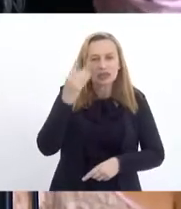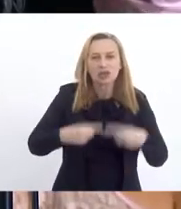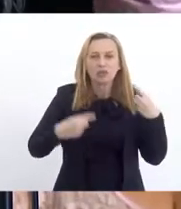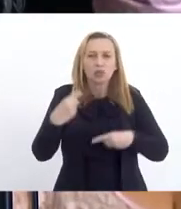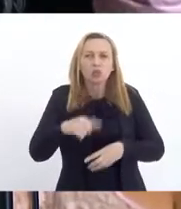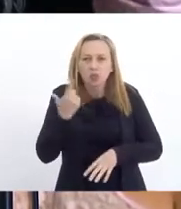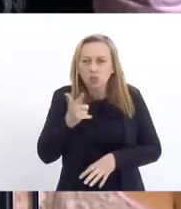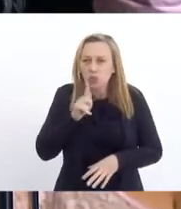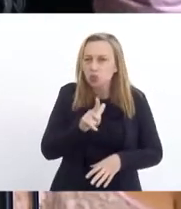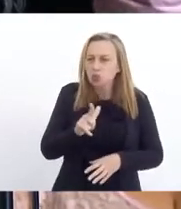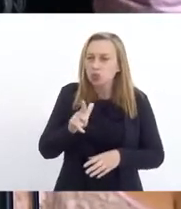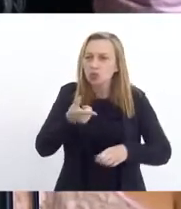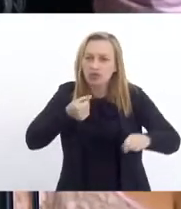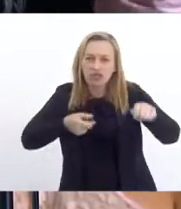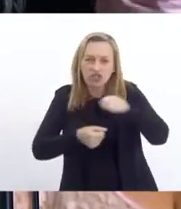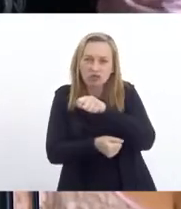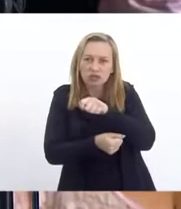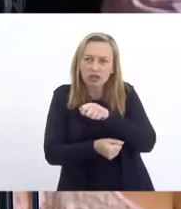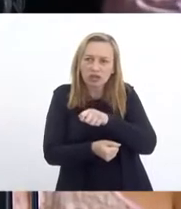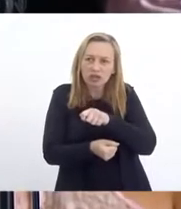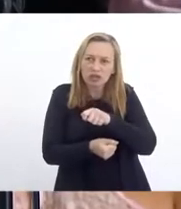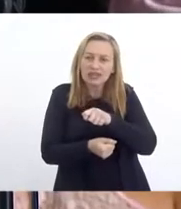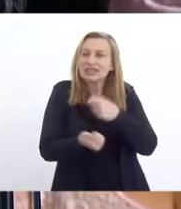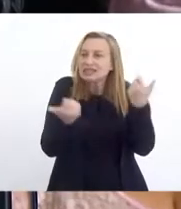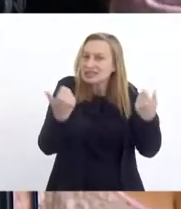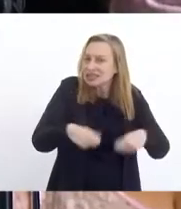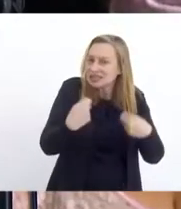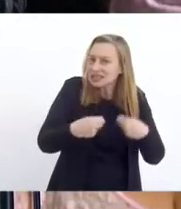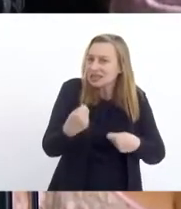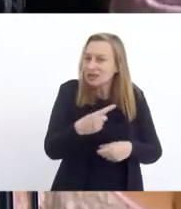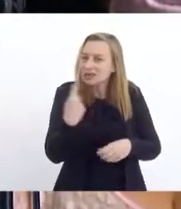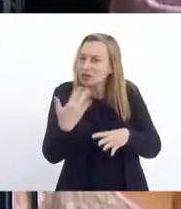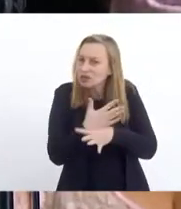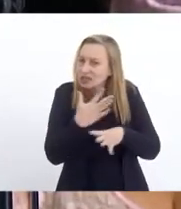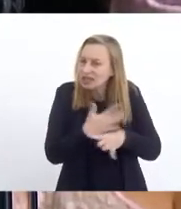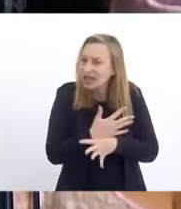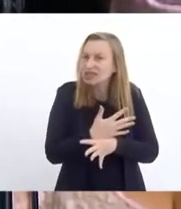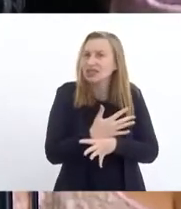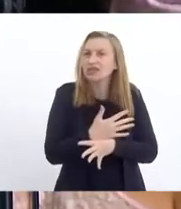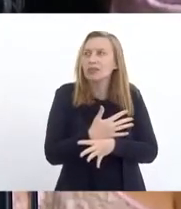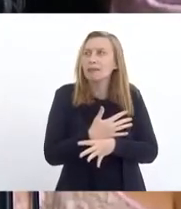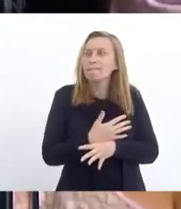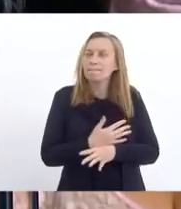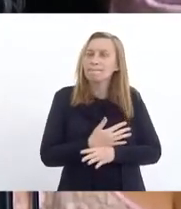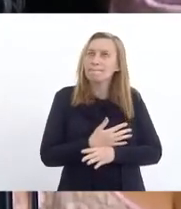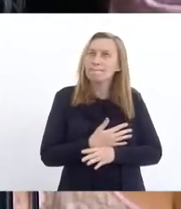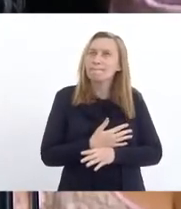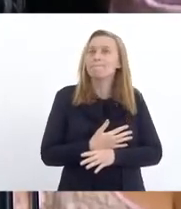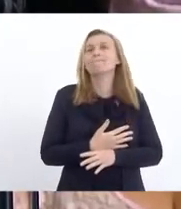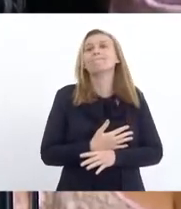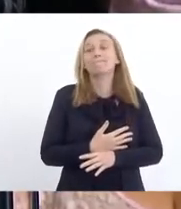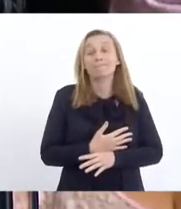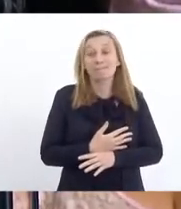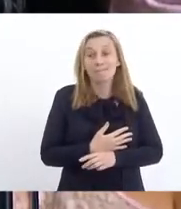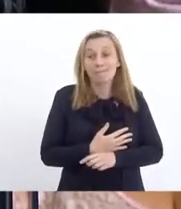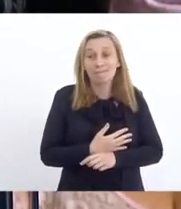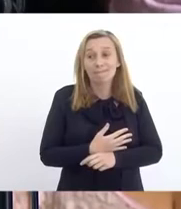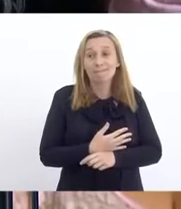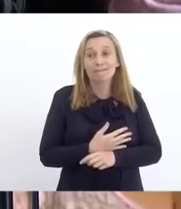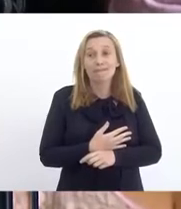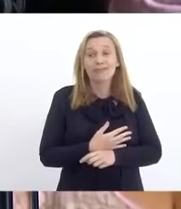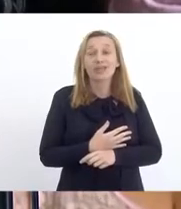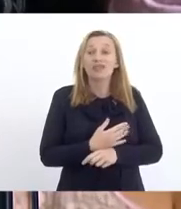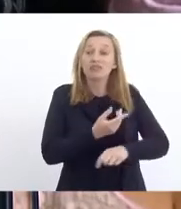gente consiga trazer investimentos necessários para a nossa cidade, para a nossa região, vai ser este